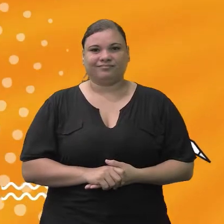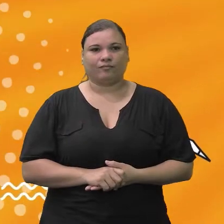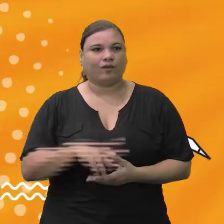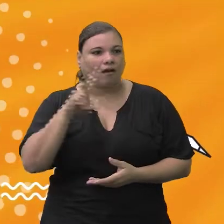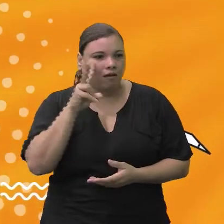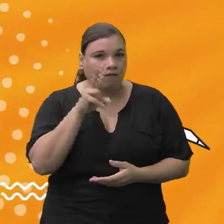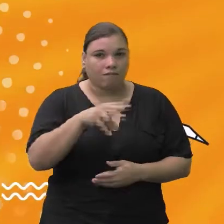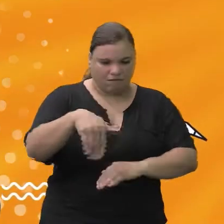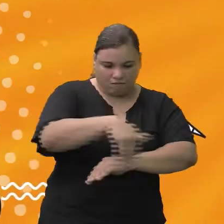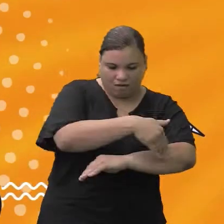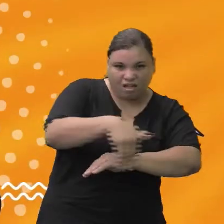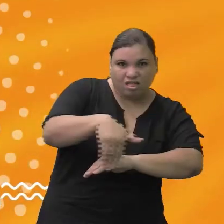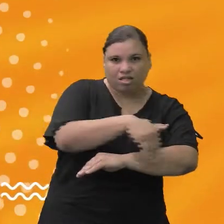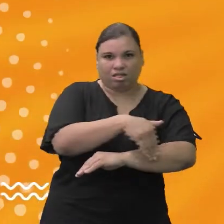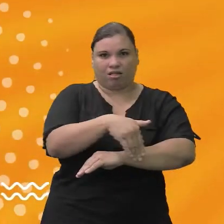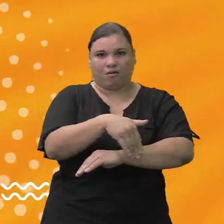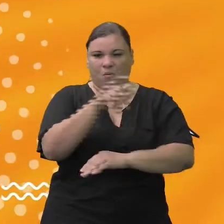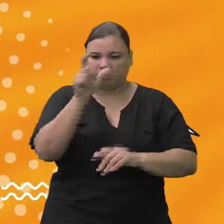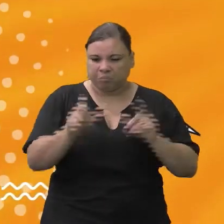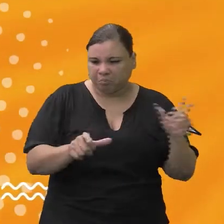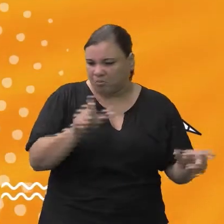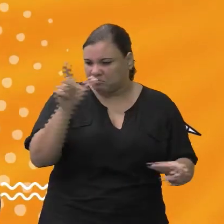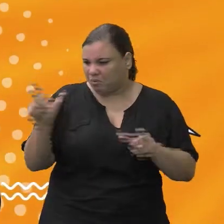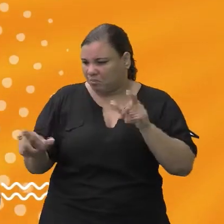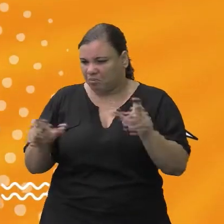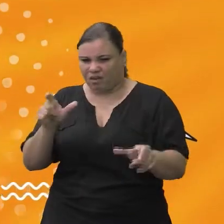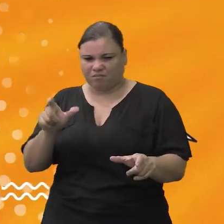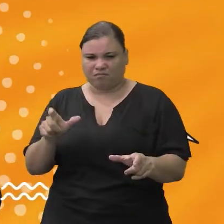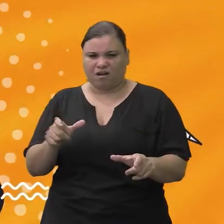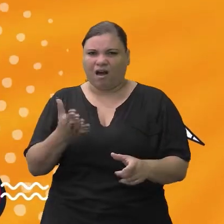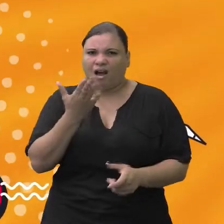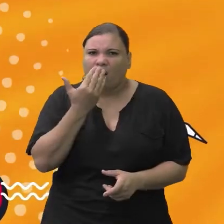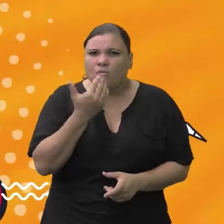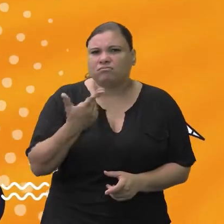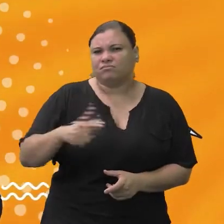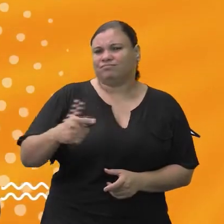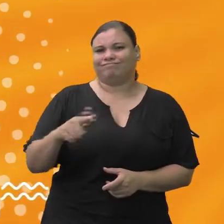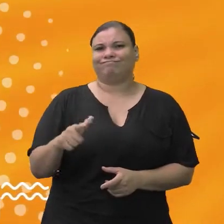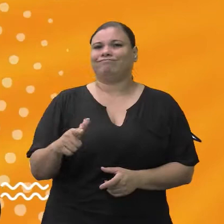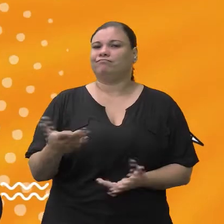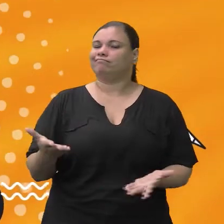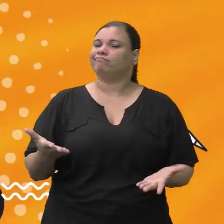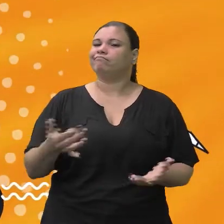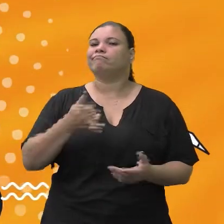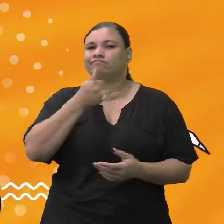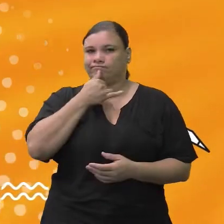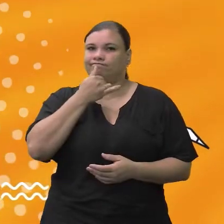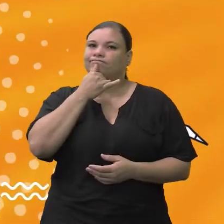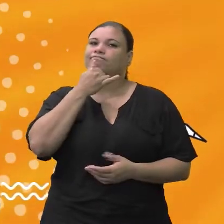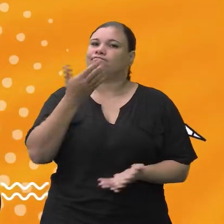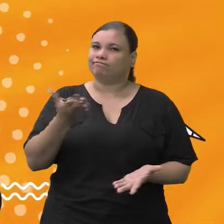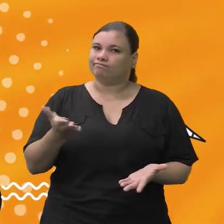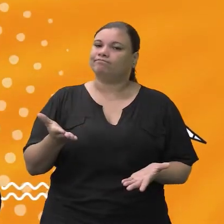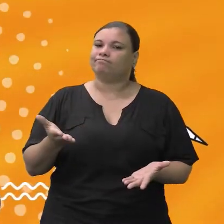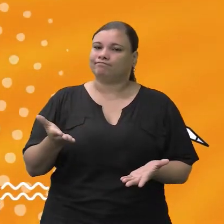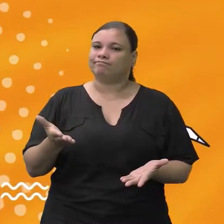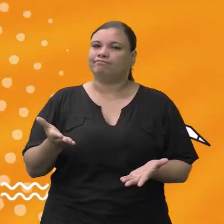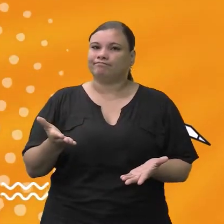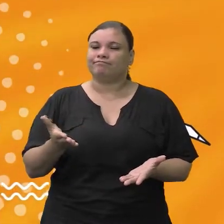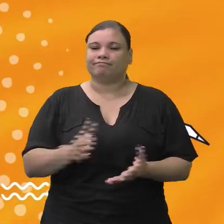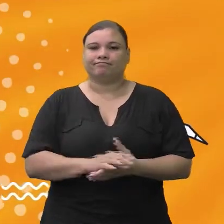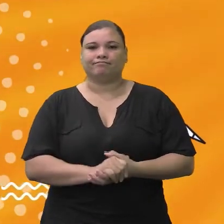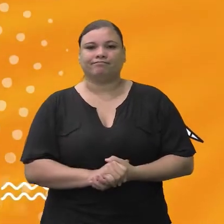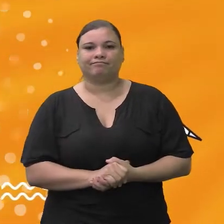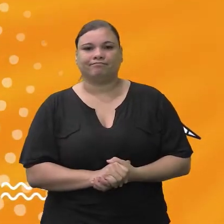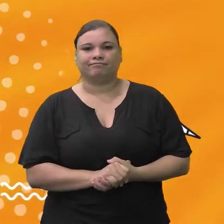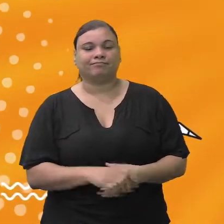na rua sofrendo, que não tem comida, que não tem nada, sabe? Isso me deixa muito triste. Com que isso lá escarrega, eu